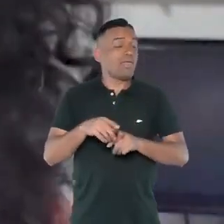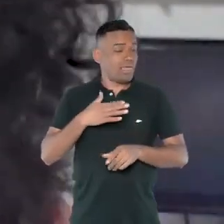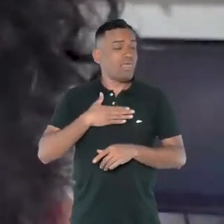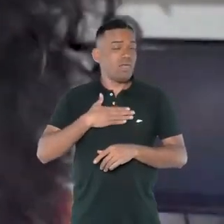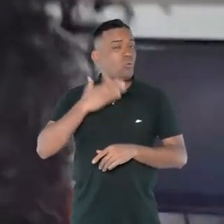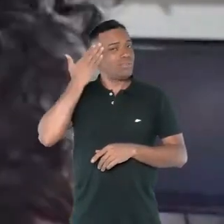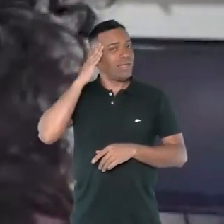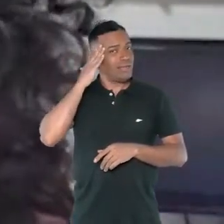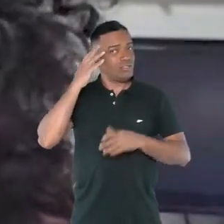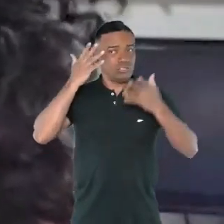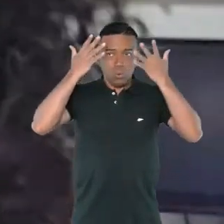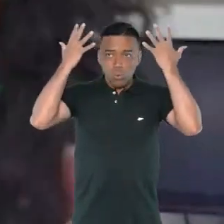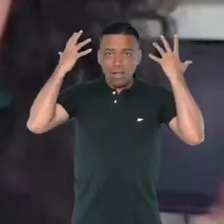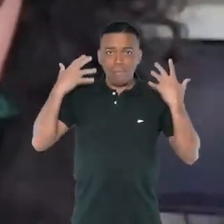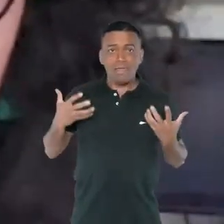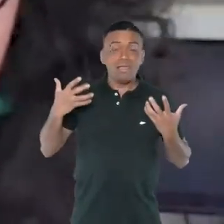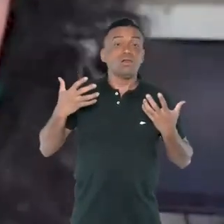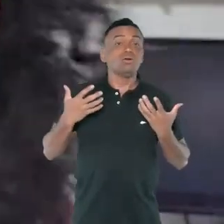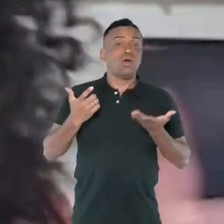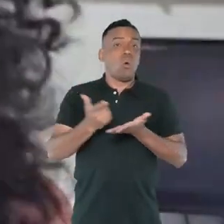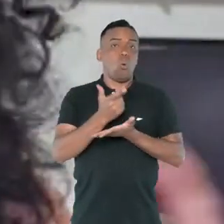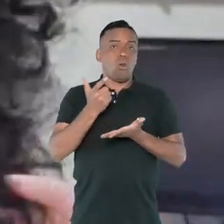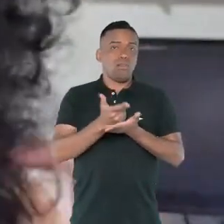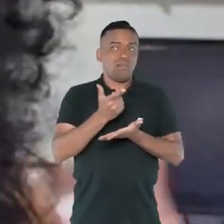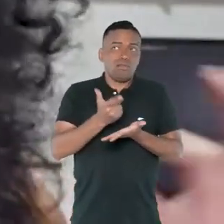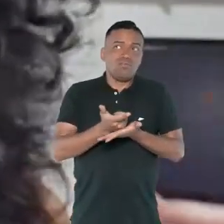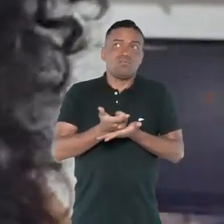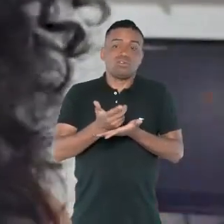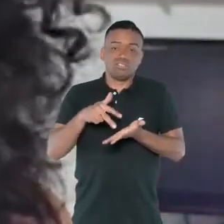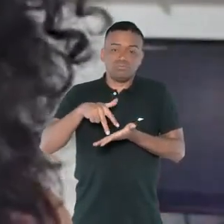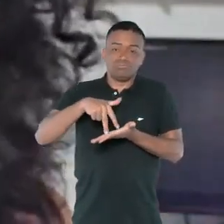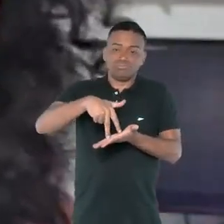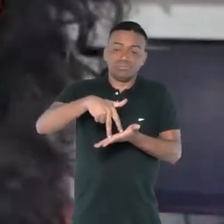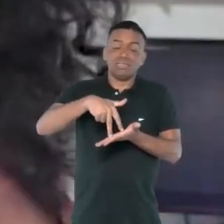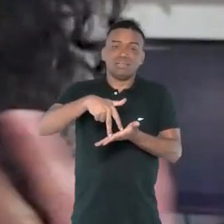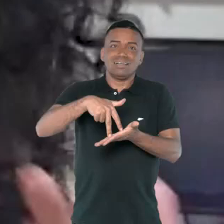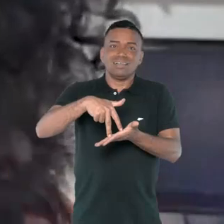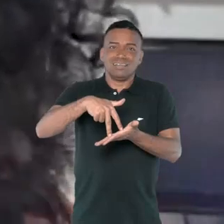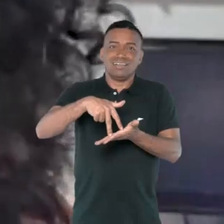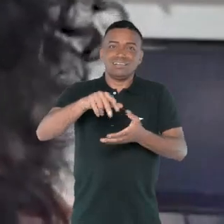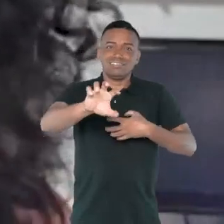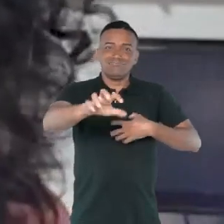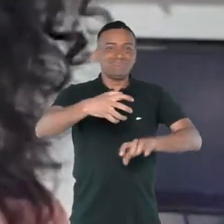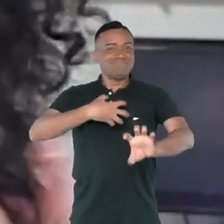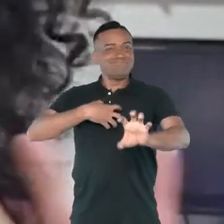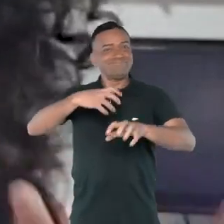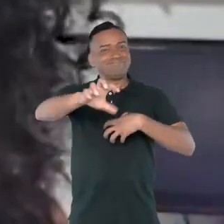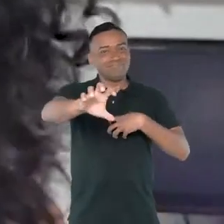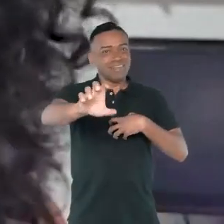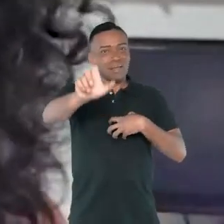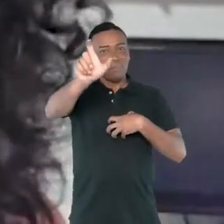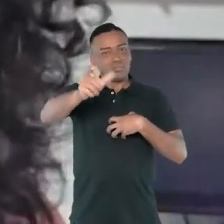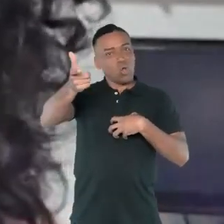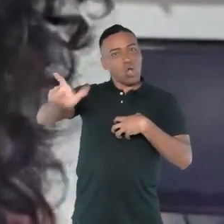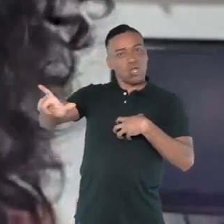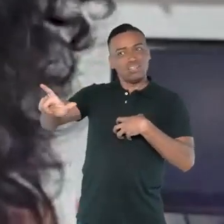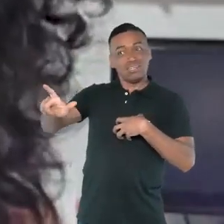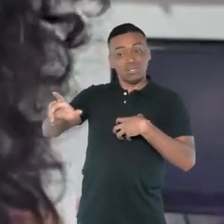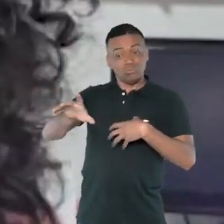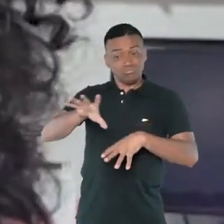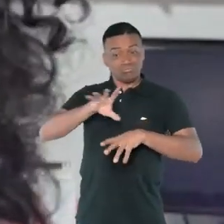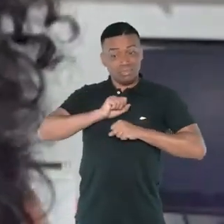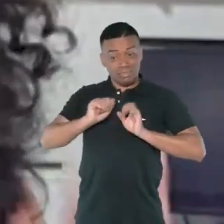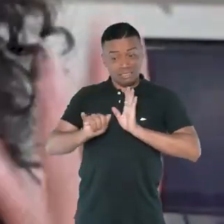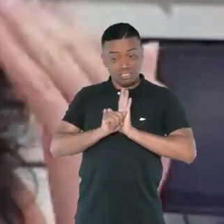livro também. Hoje eu entendo isso, a questão do cabelo. Então, o livro é porque quando a gente se coloca no lugar do